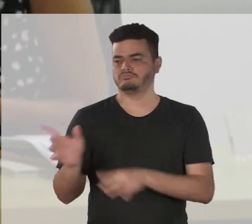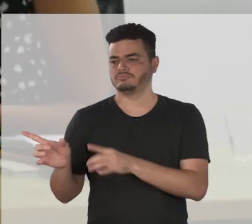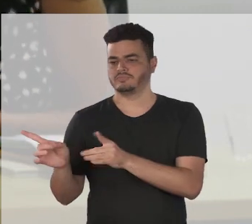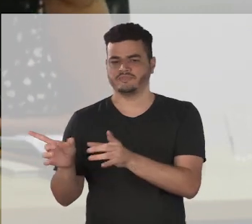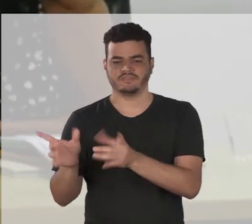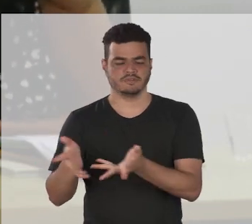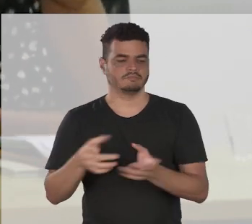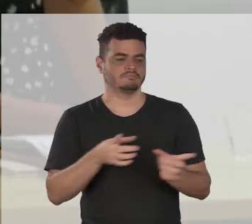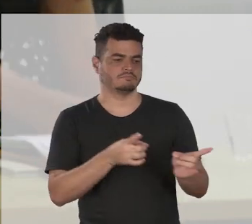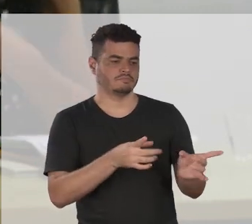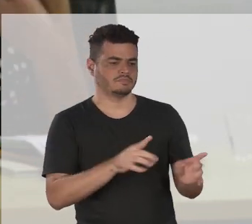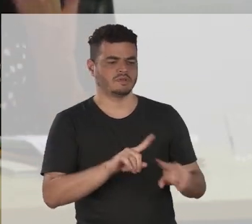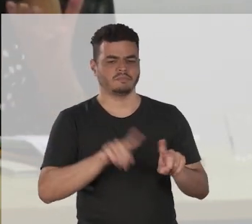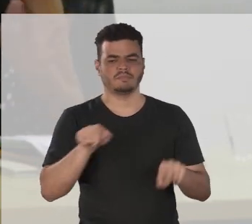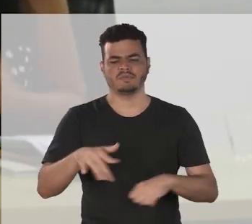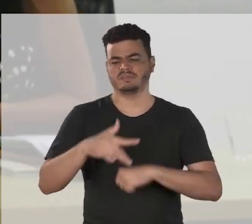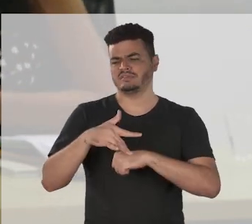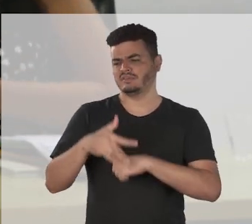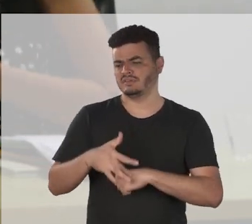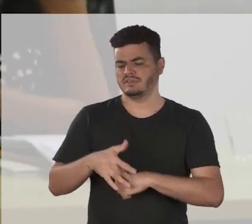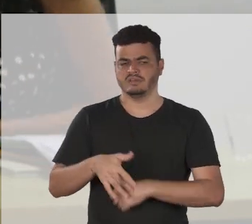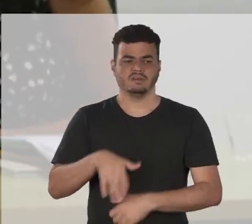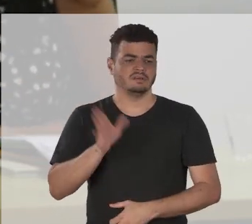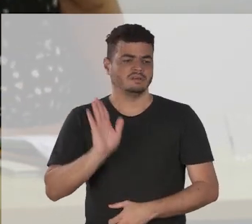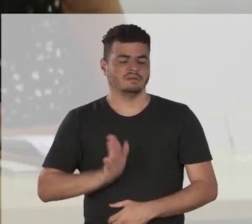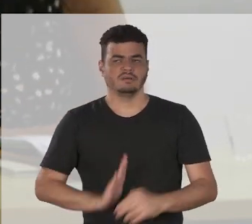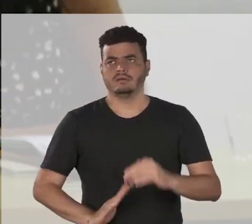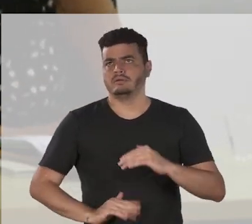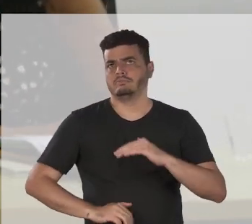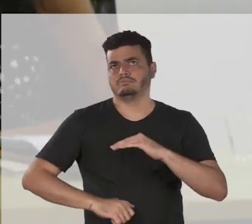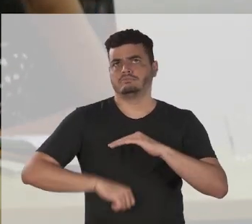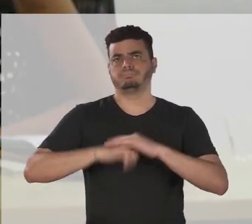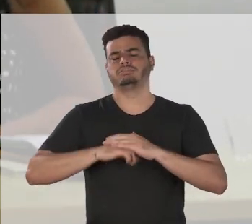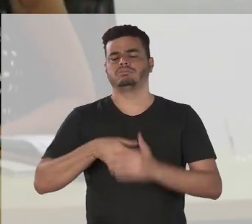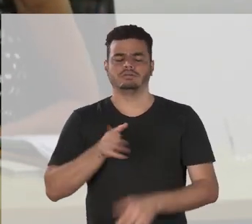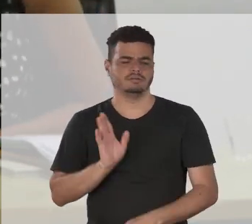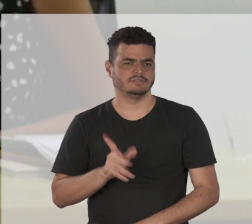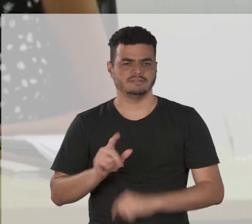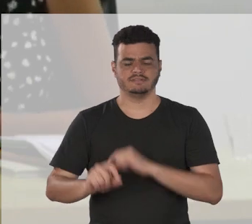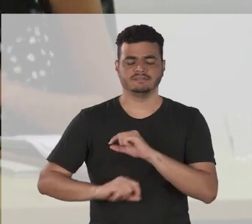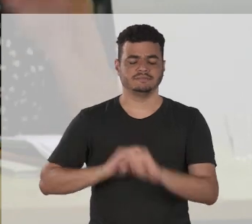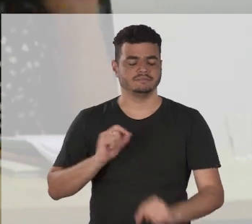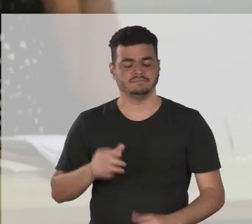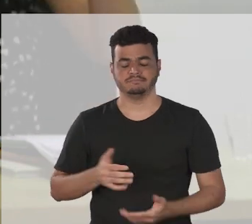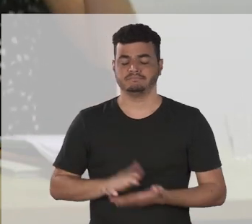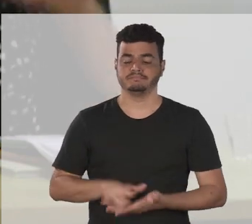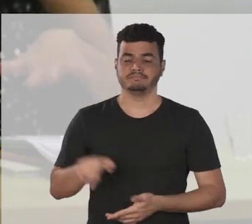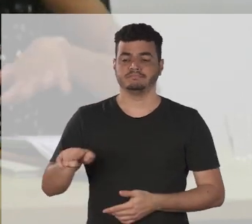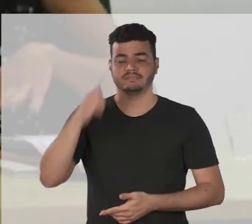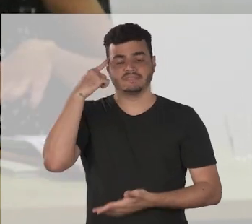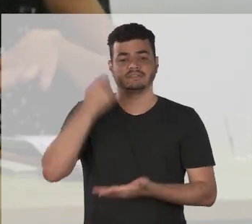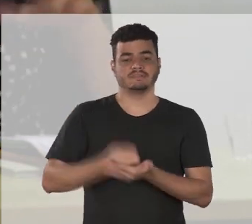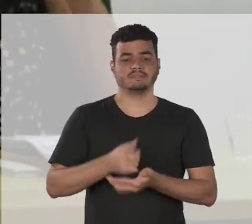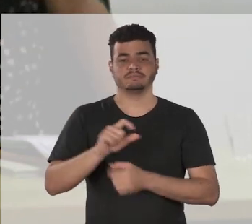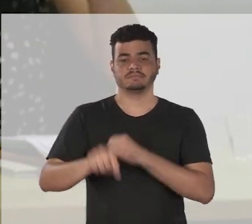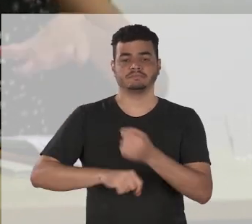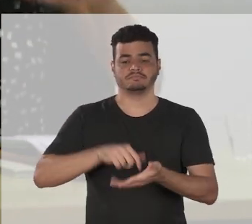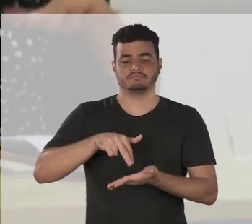gosta muito do seu trabalho, mas está muito chateado de sempre o mesmo e pensa: o que posso fazer para mudar? Então decide um